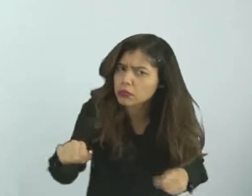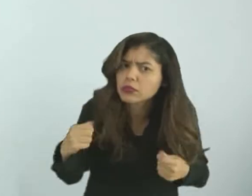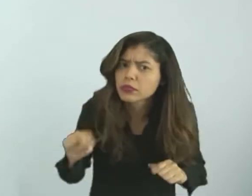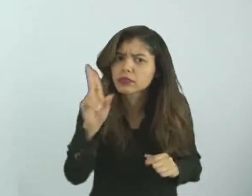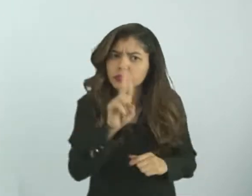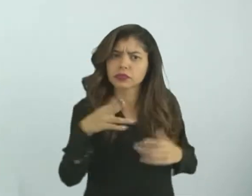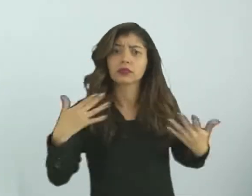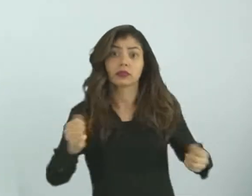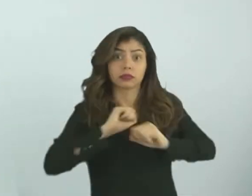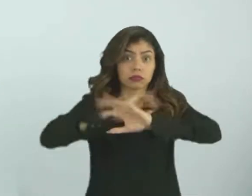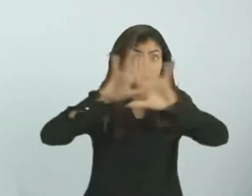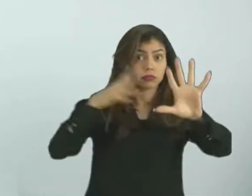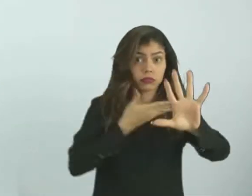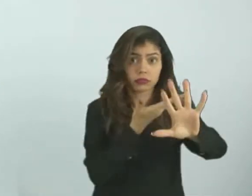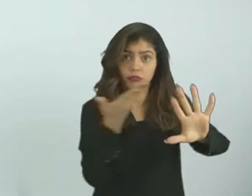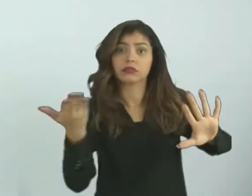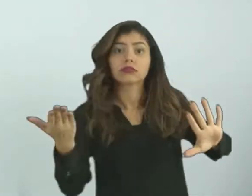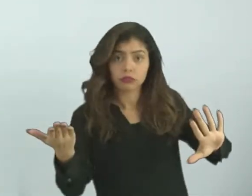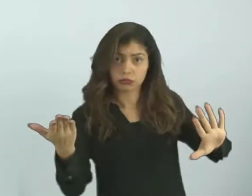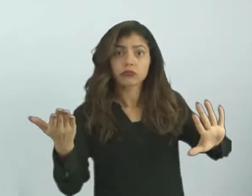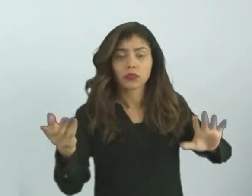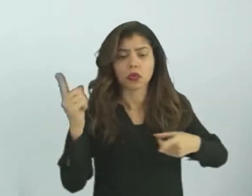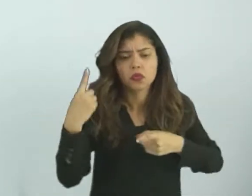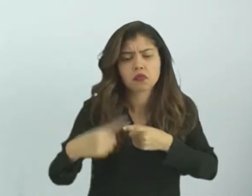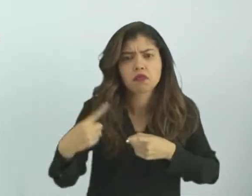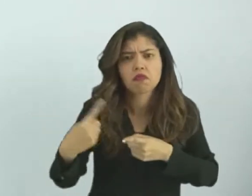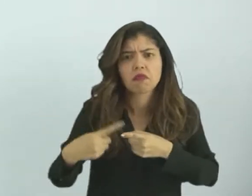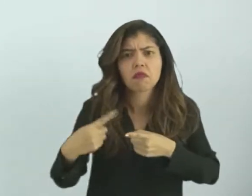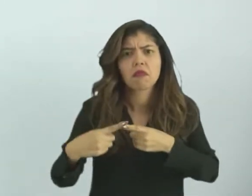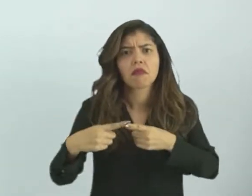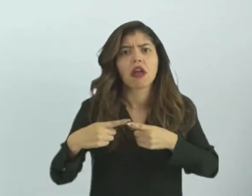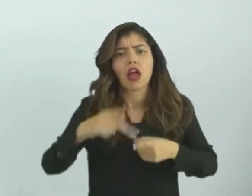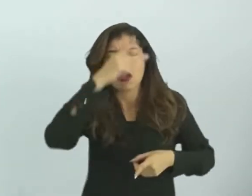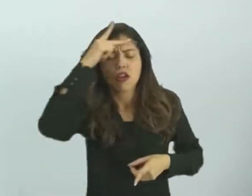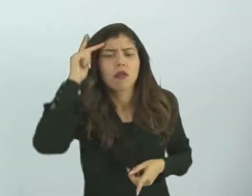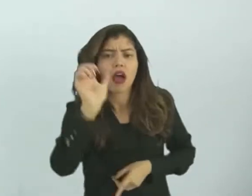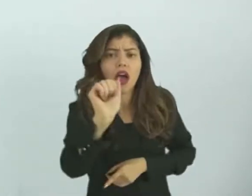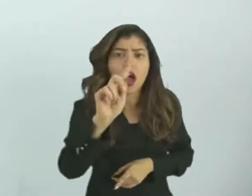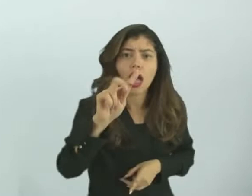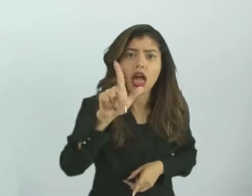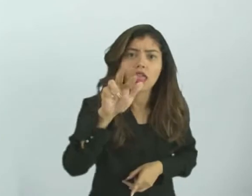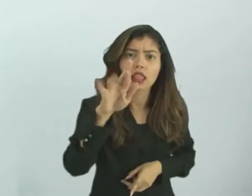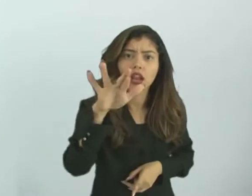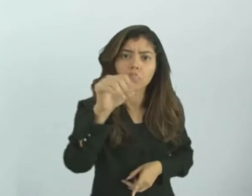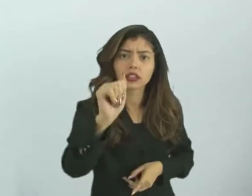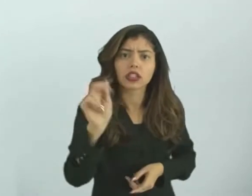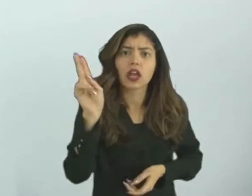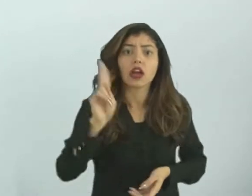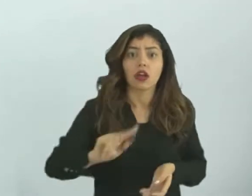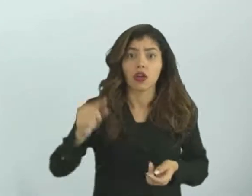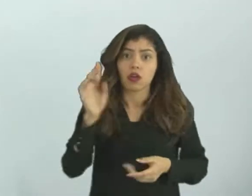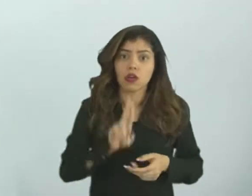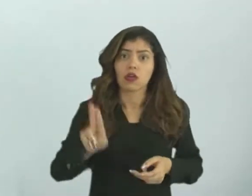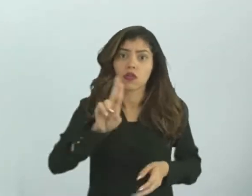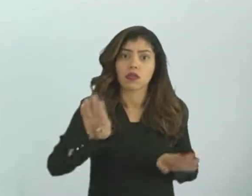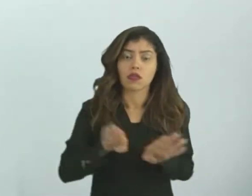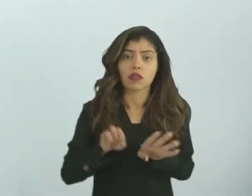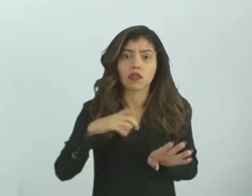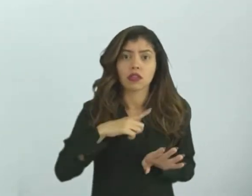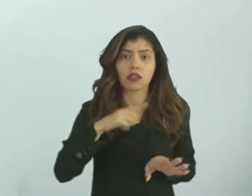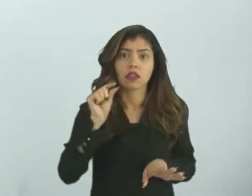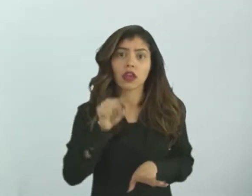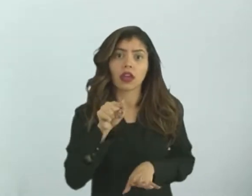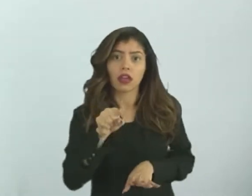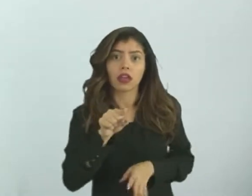gente vai tentar esclarecer hoje para vocês, né? O porquê que atletas utilizam, o porquê que ele é proibido, e aí a gente